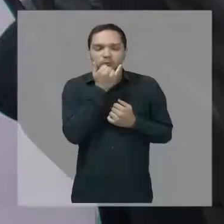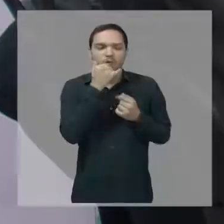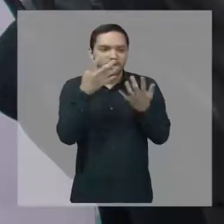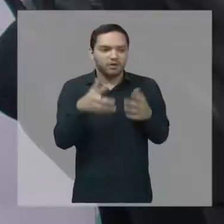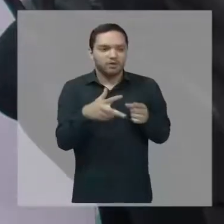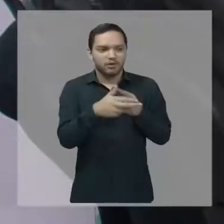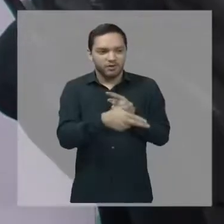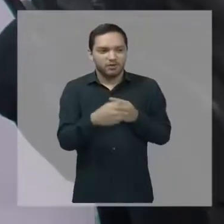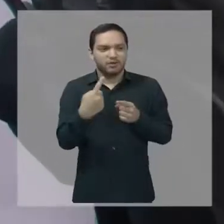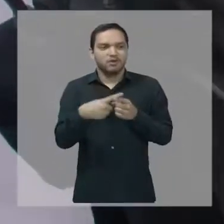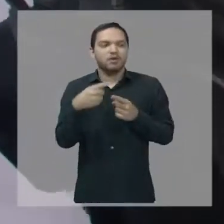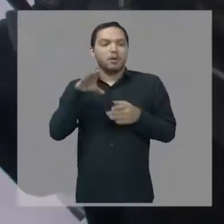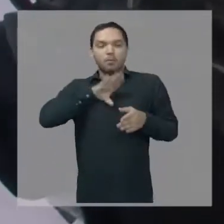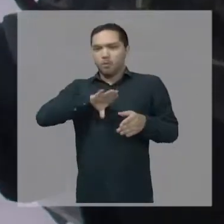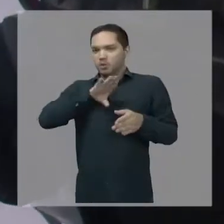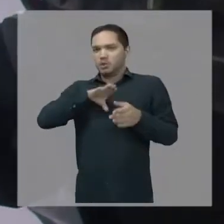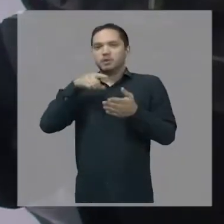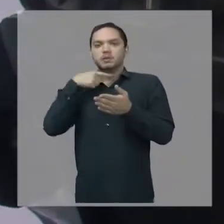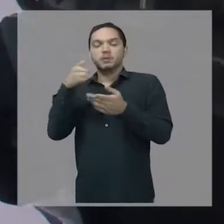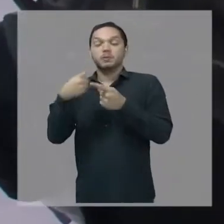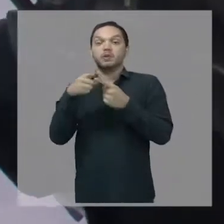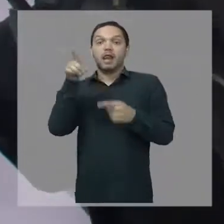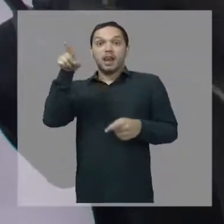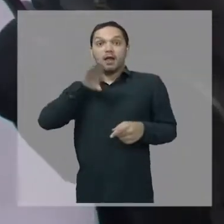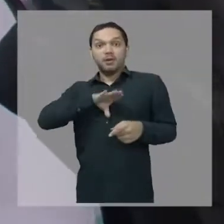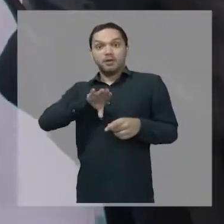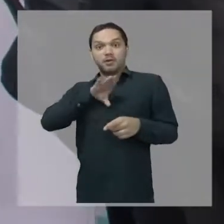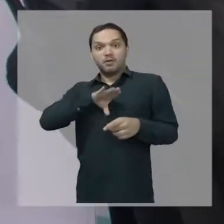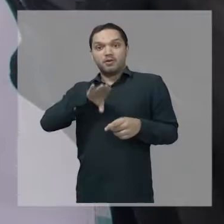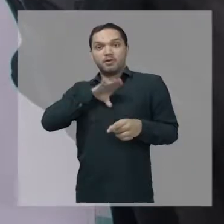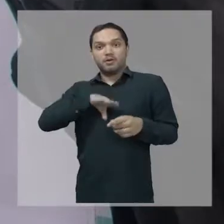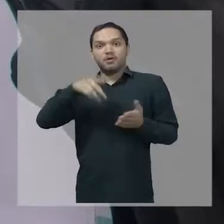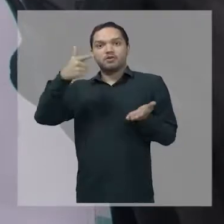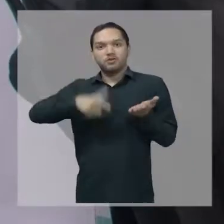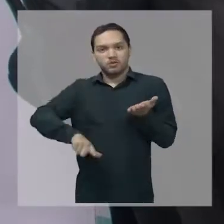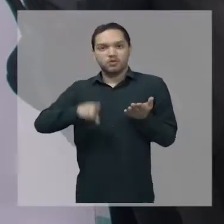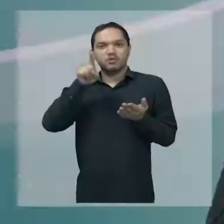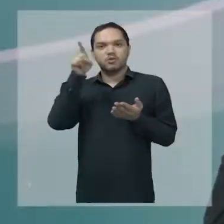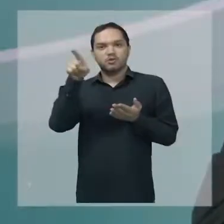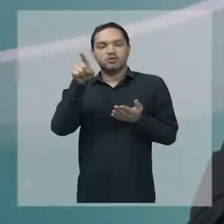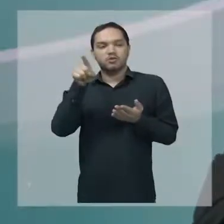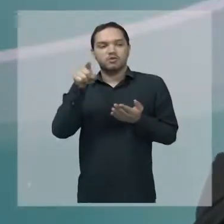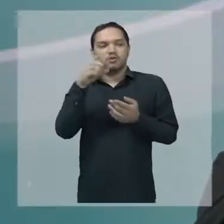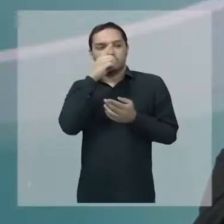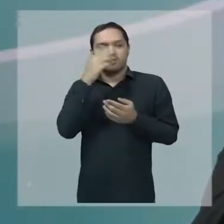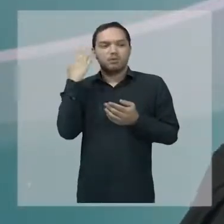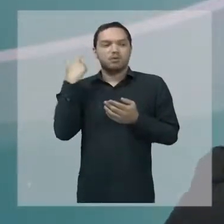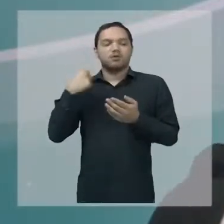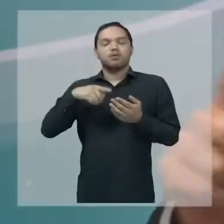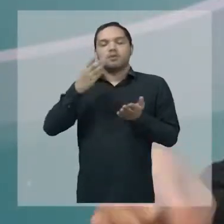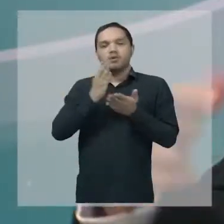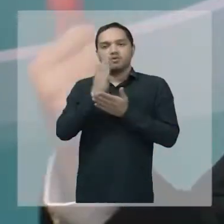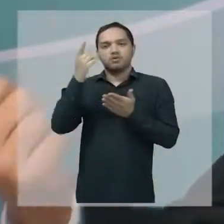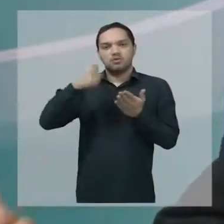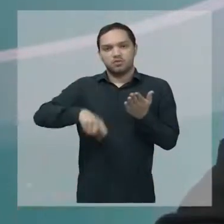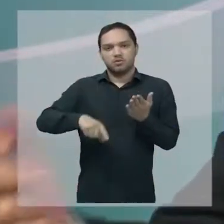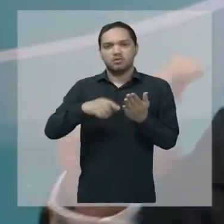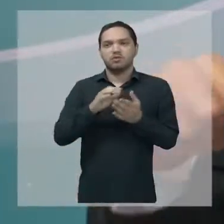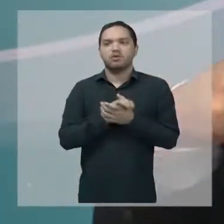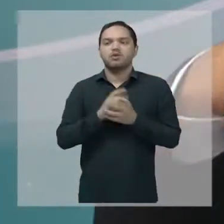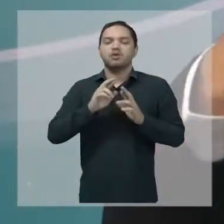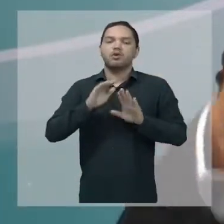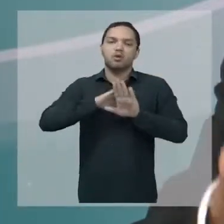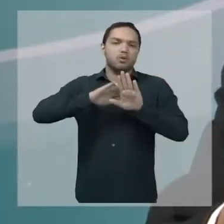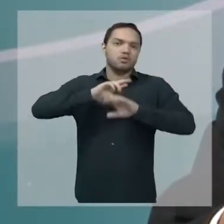deixe-me falar, Maia, como não deu certo em Portugal. Tanto é que em Portugal a geringonça foi reeleita agora, domingo passado, e exatamente